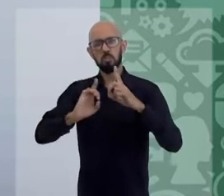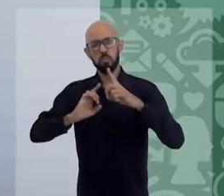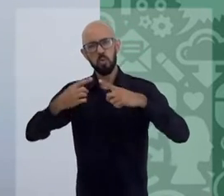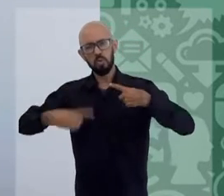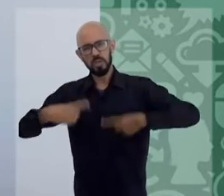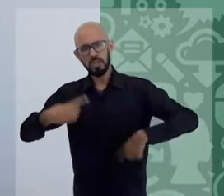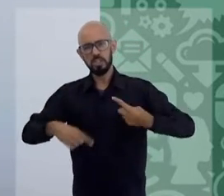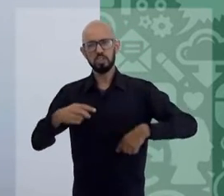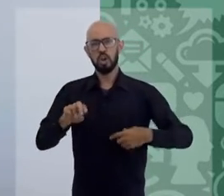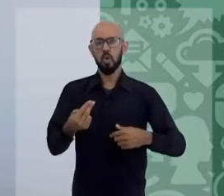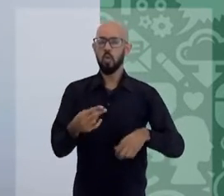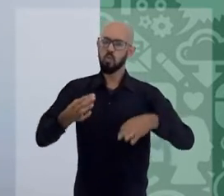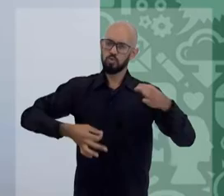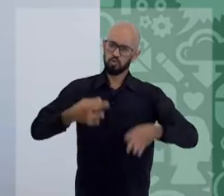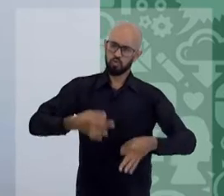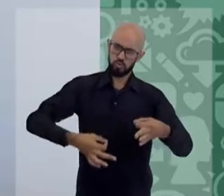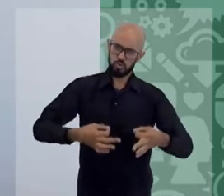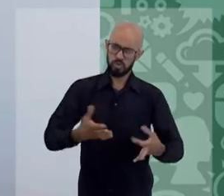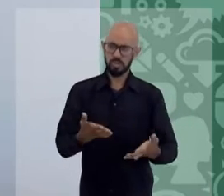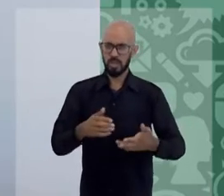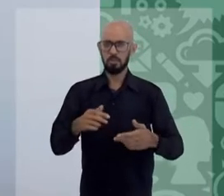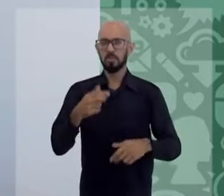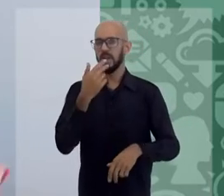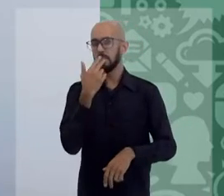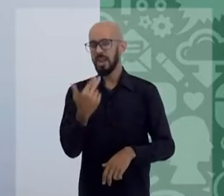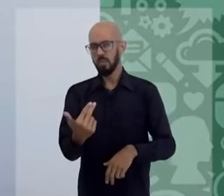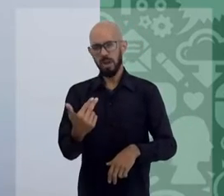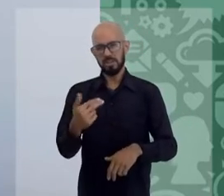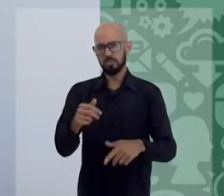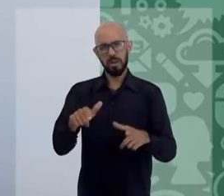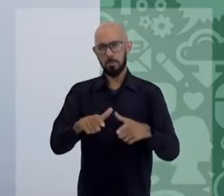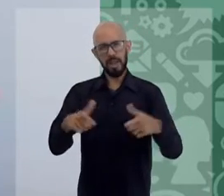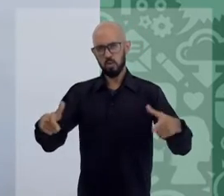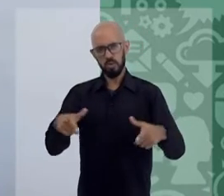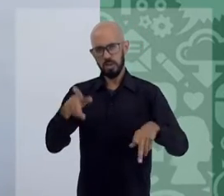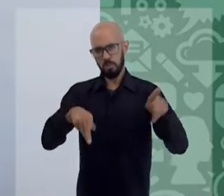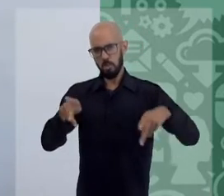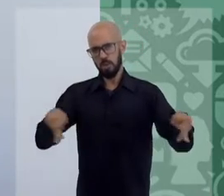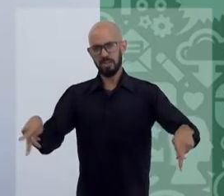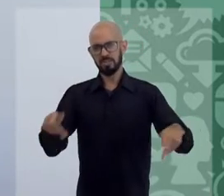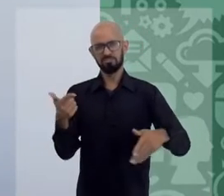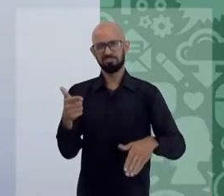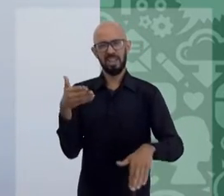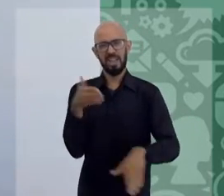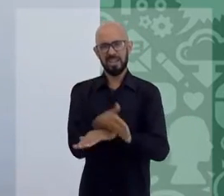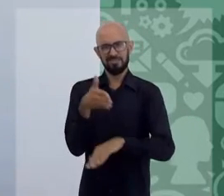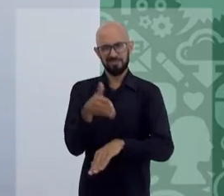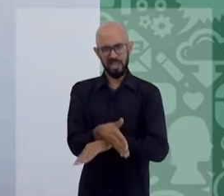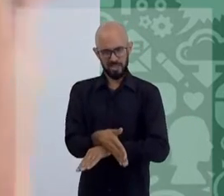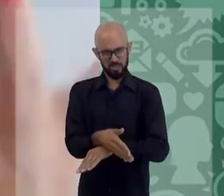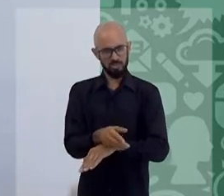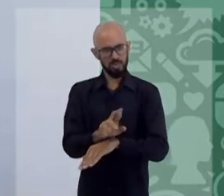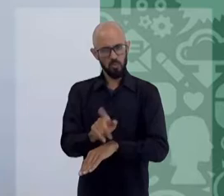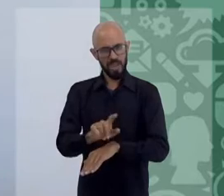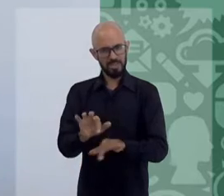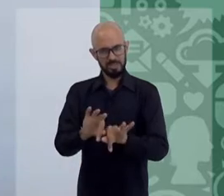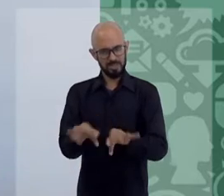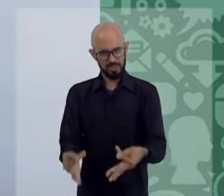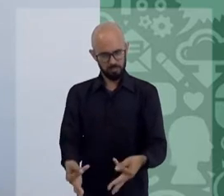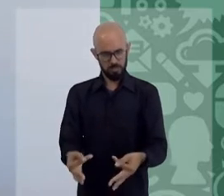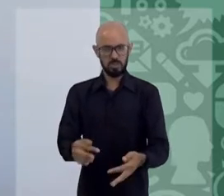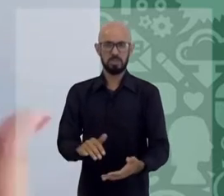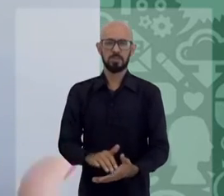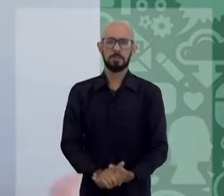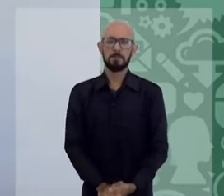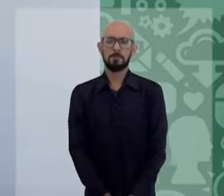que são linguagens que para a maior parte da população não é tão acessível assim, não é tão simples, melhor dizendo,